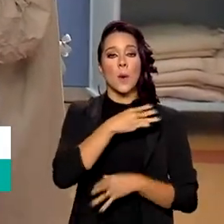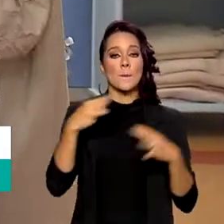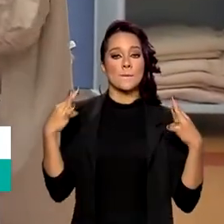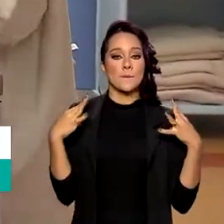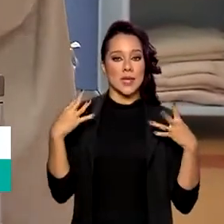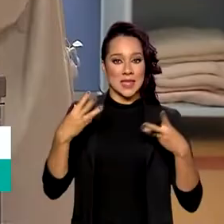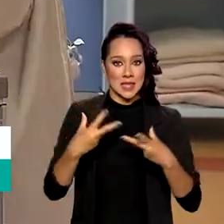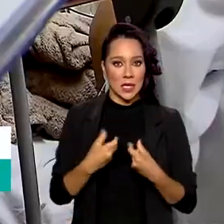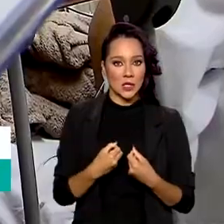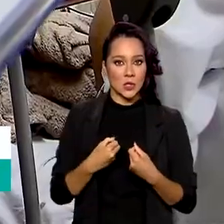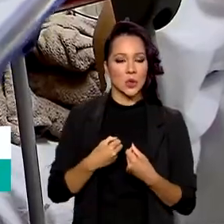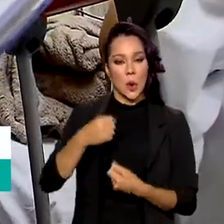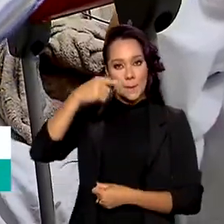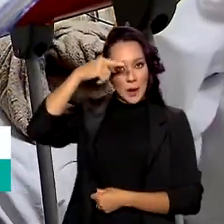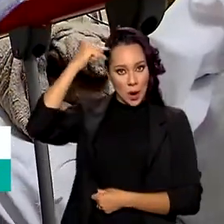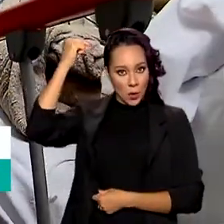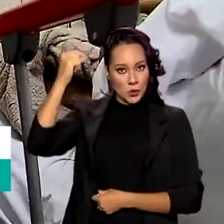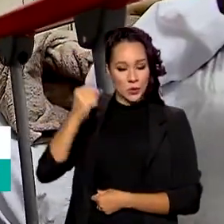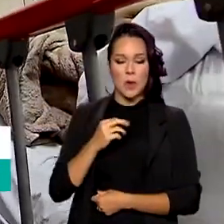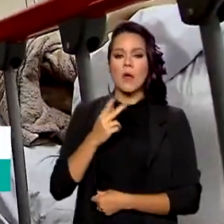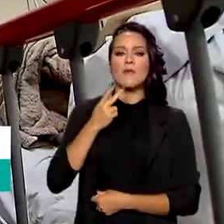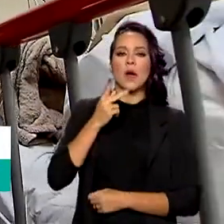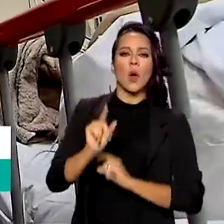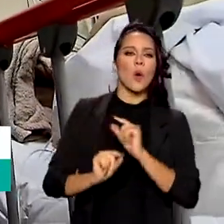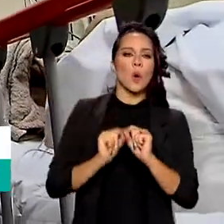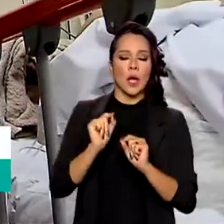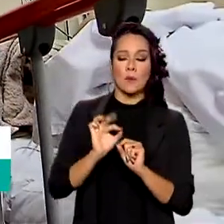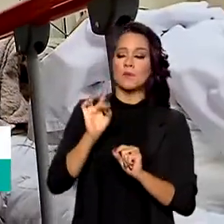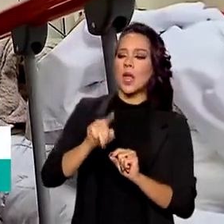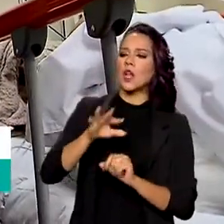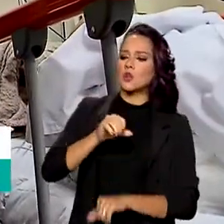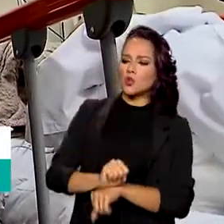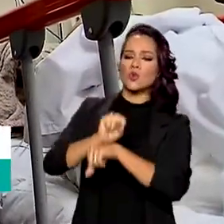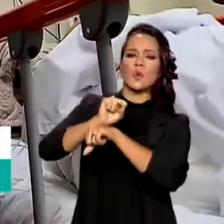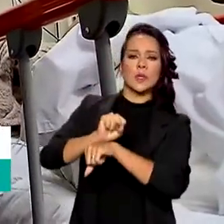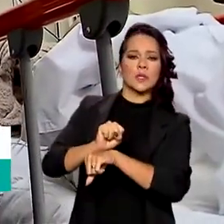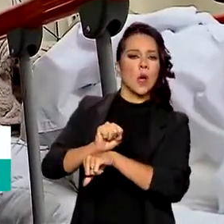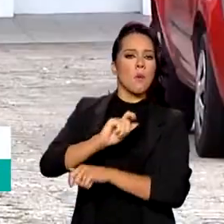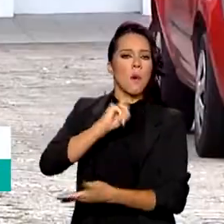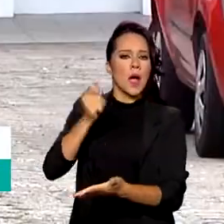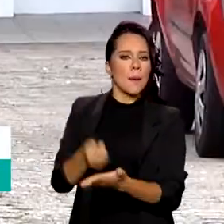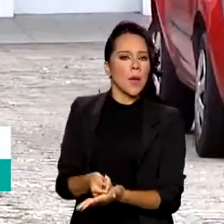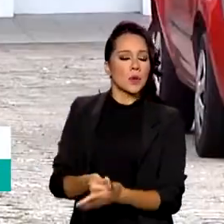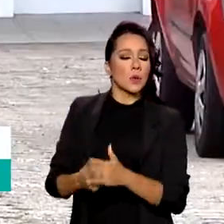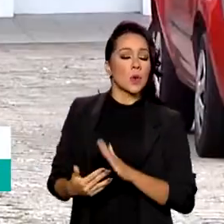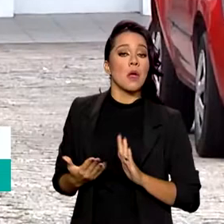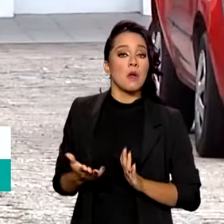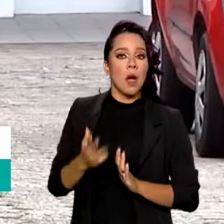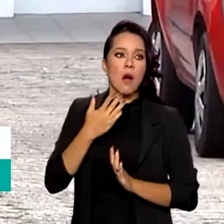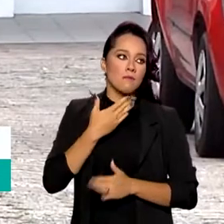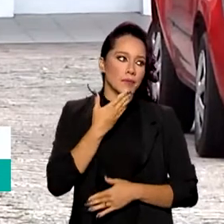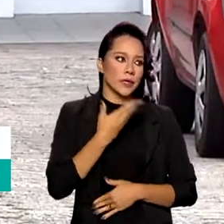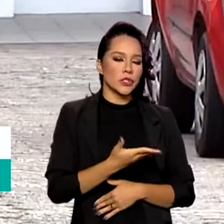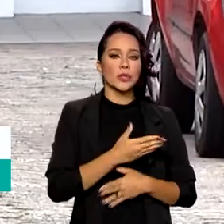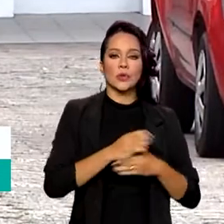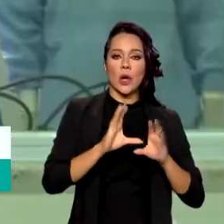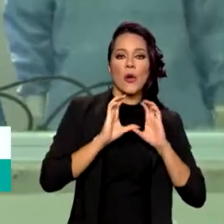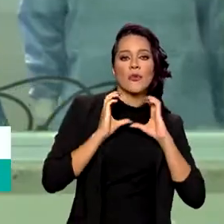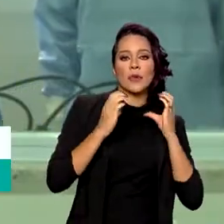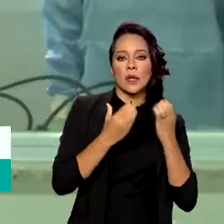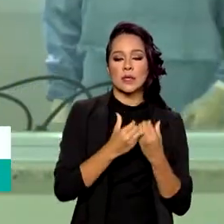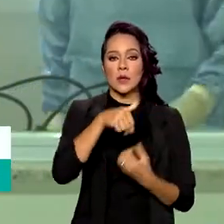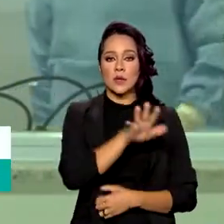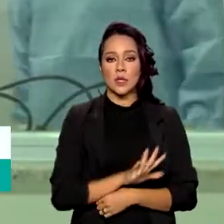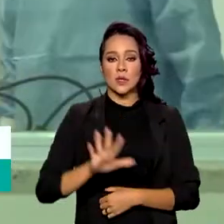o Luiz Roberto Barroso determinou liminarmente a suspensão desse pagamento atendendo a um pedido da Confederação